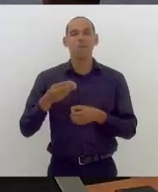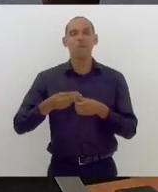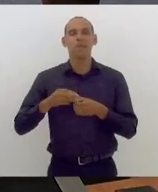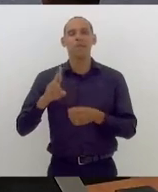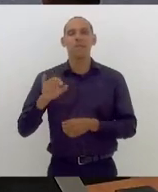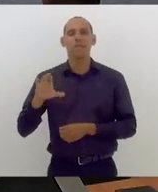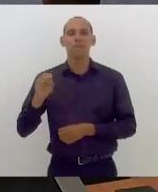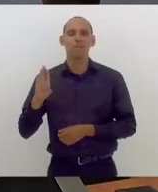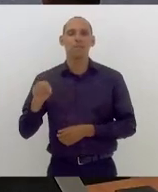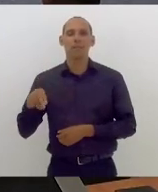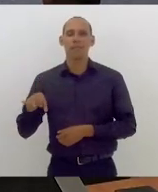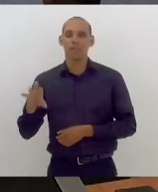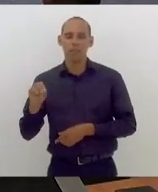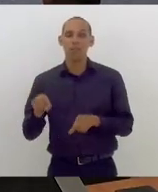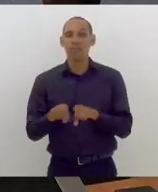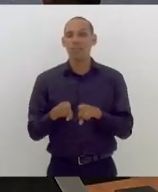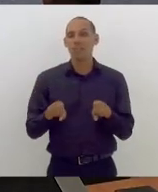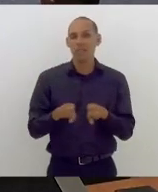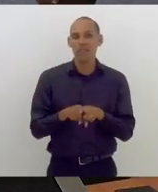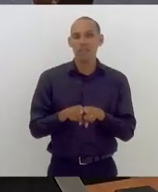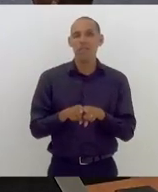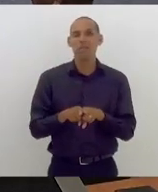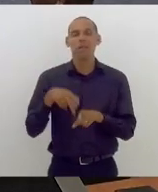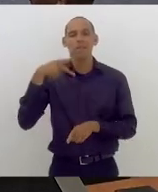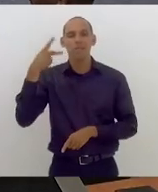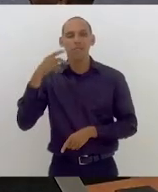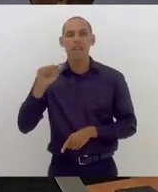de Araruama, Eloy Ramalho, querido amigo,